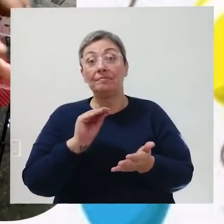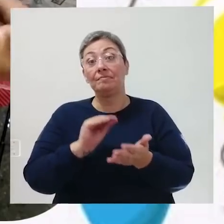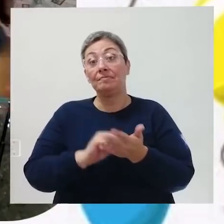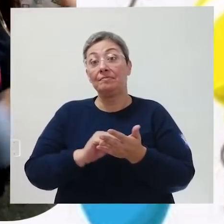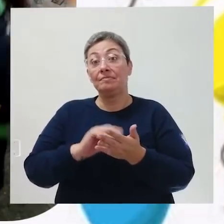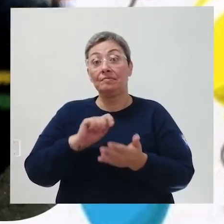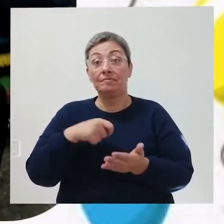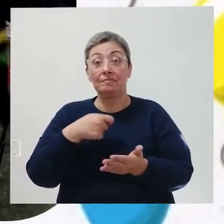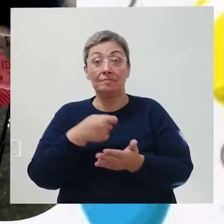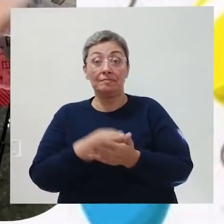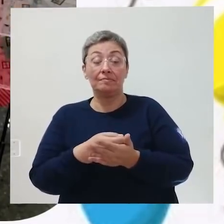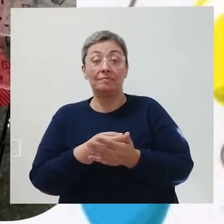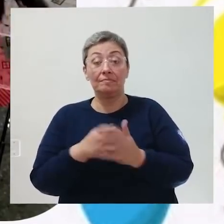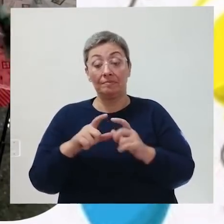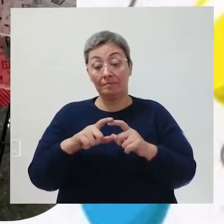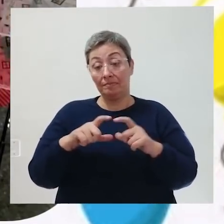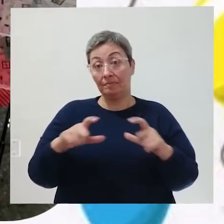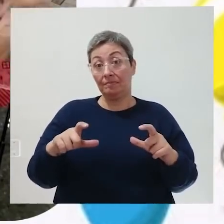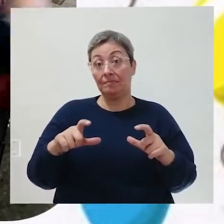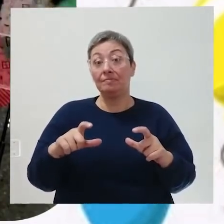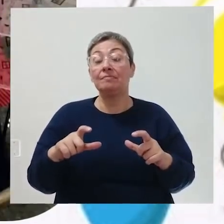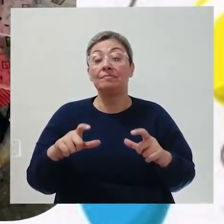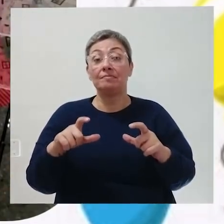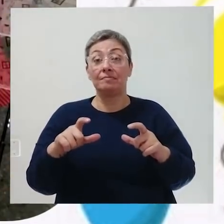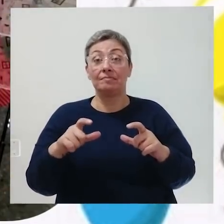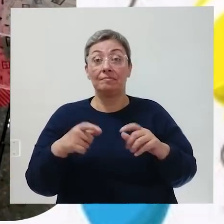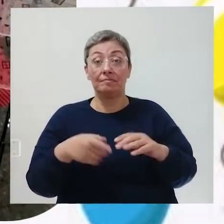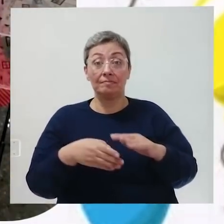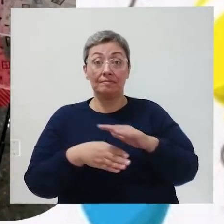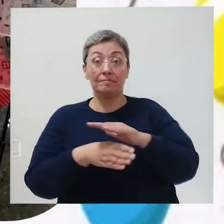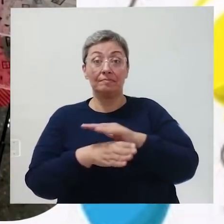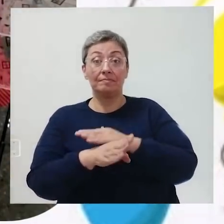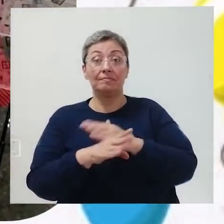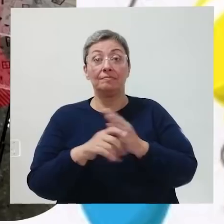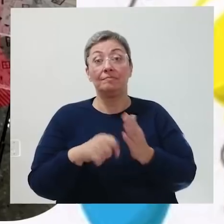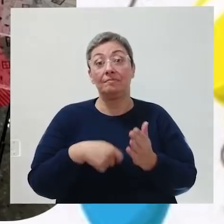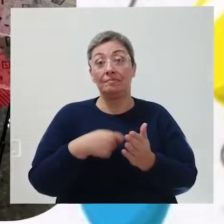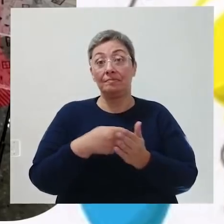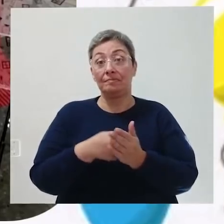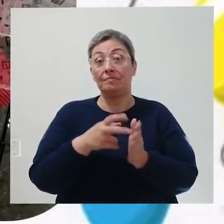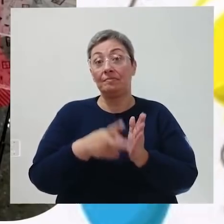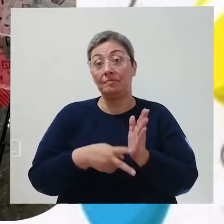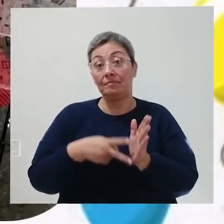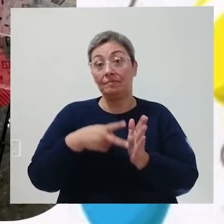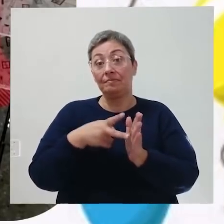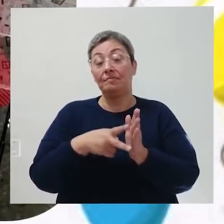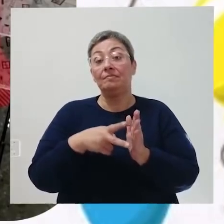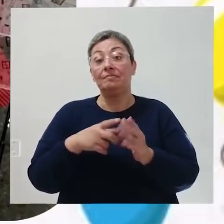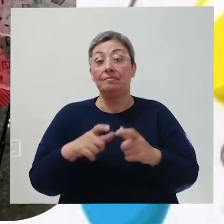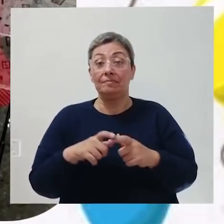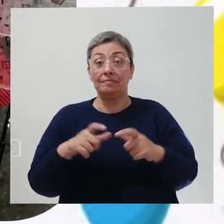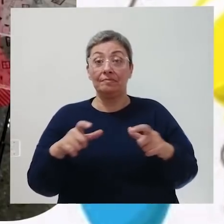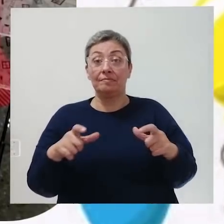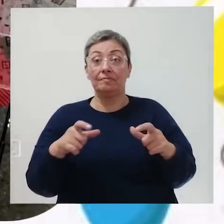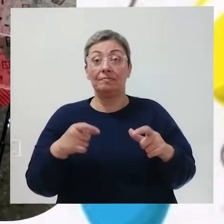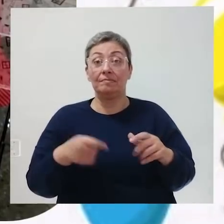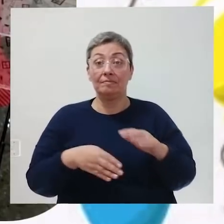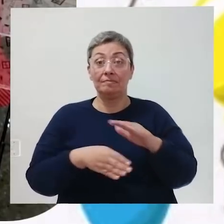Só falta pagar a passagem do velho trem.